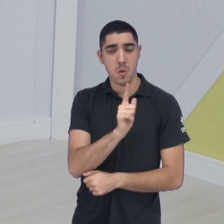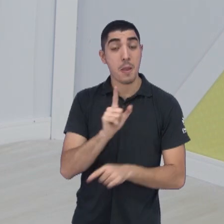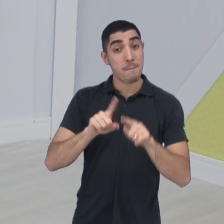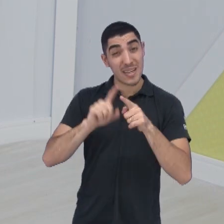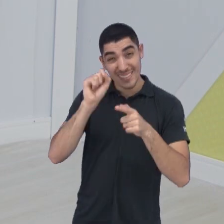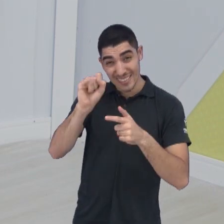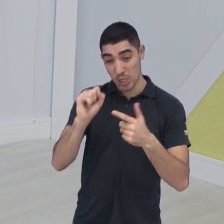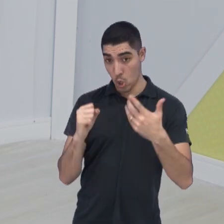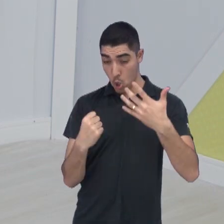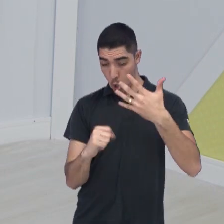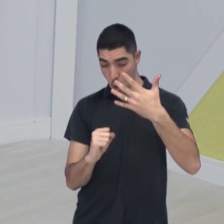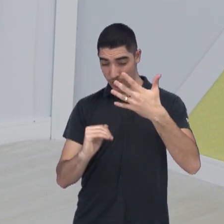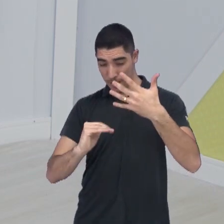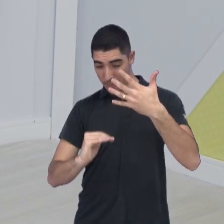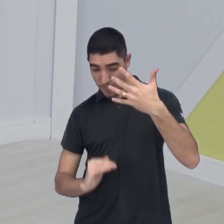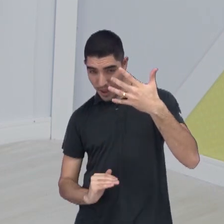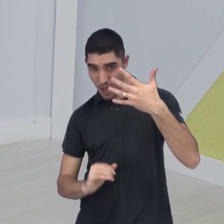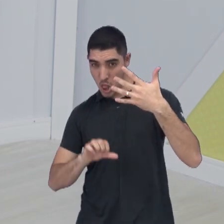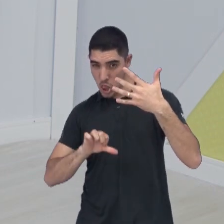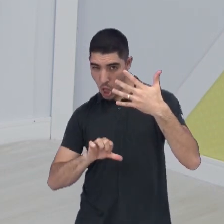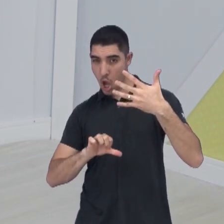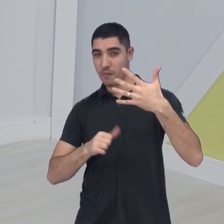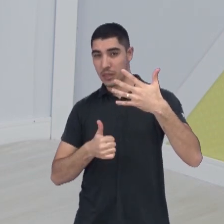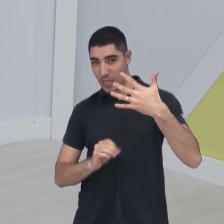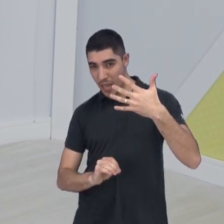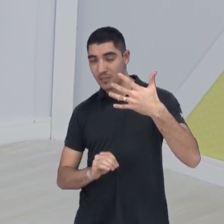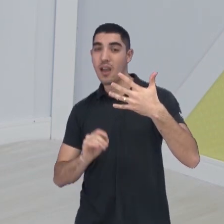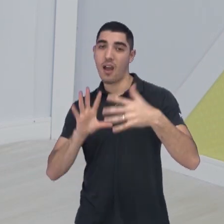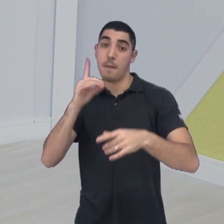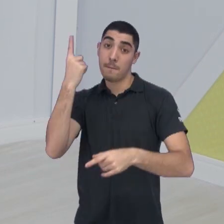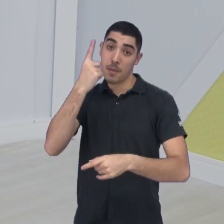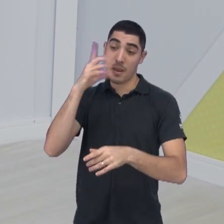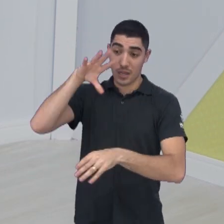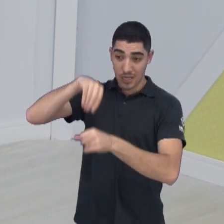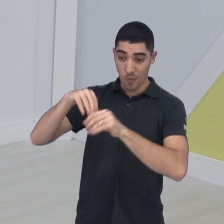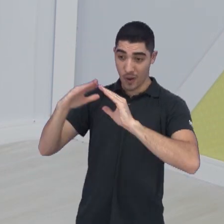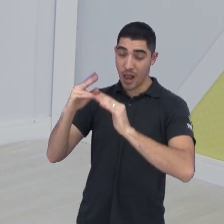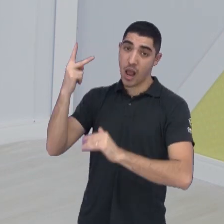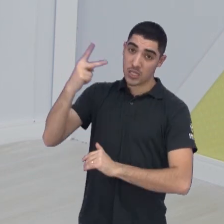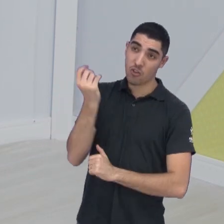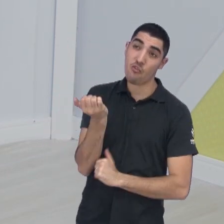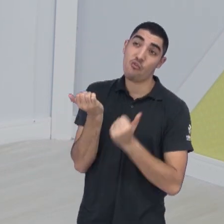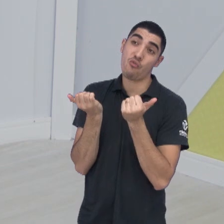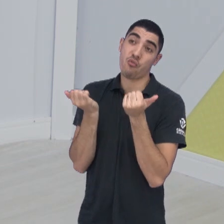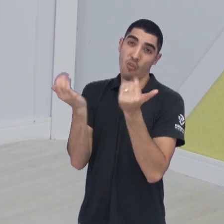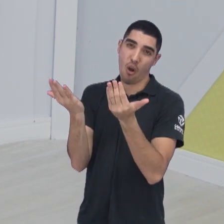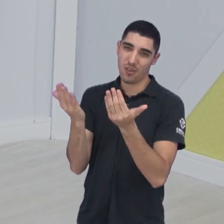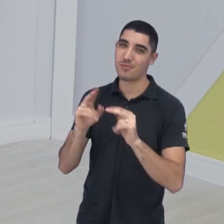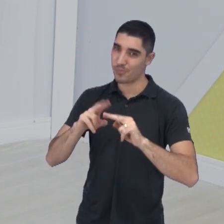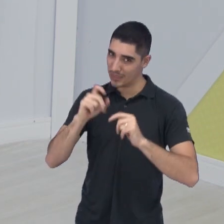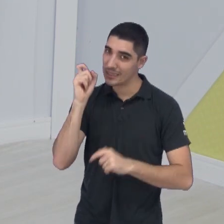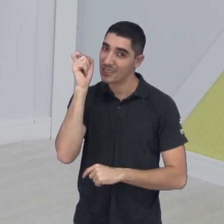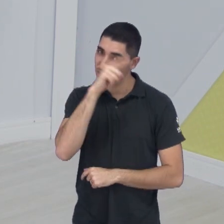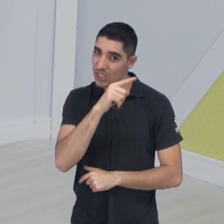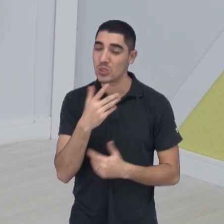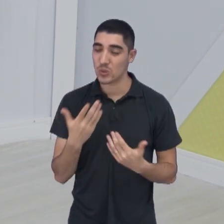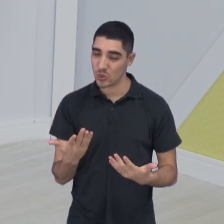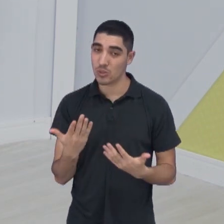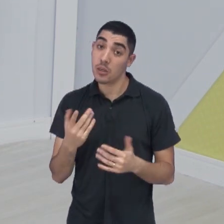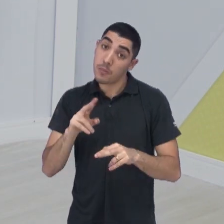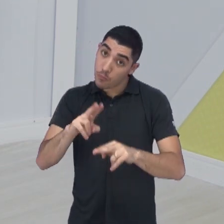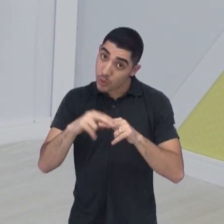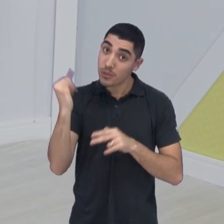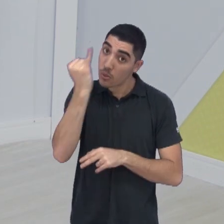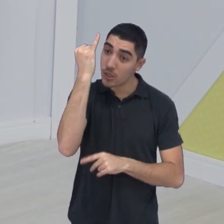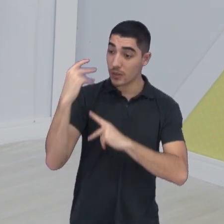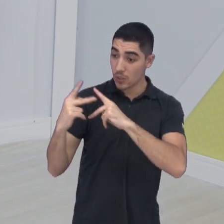para baixo, a partir do 9º, ele vai fazer o primeiro jogo em casa e o segundo na casa do adversário. Por isso que é importante o São José vencer os